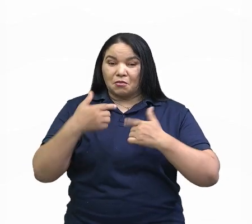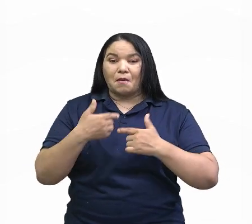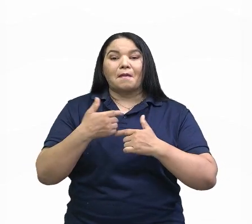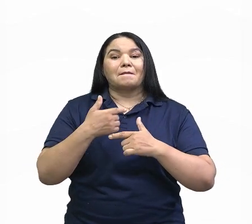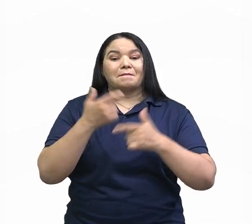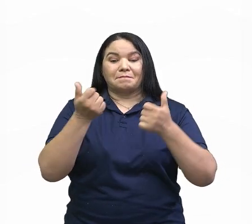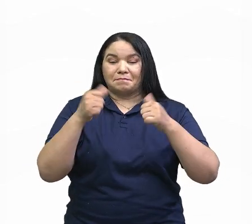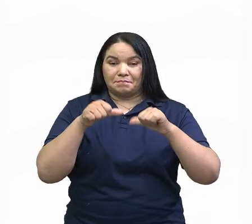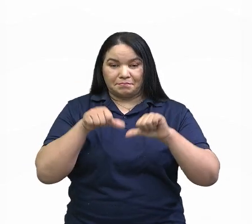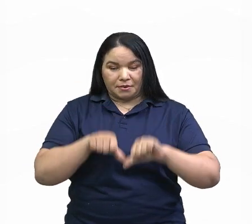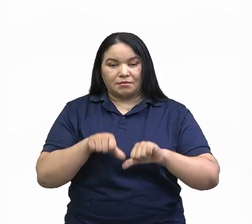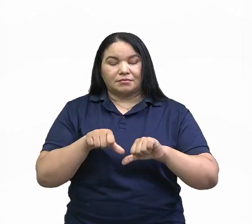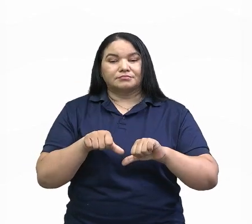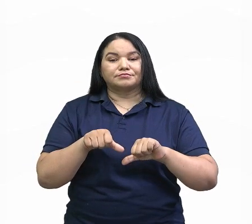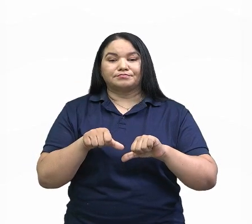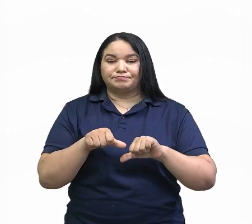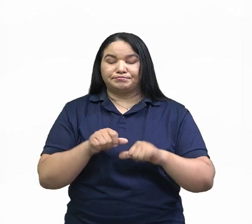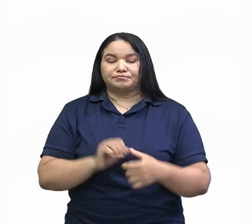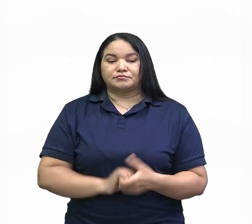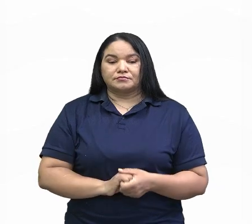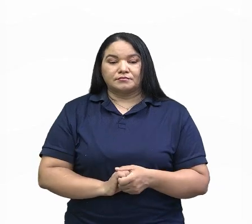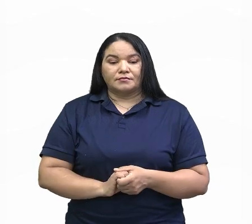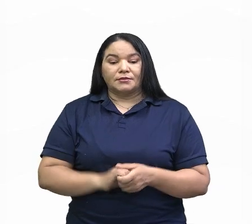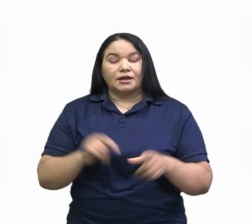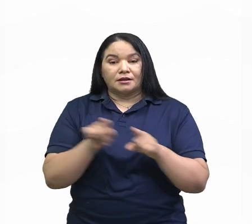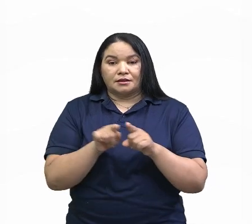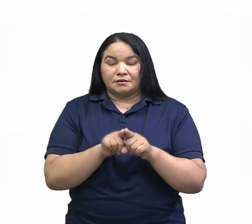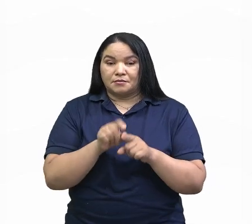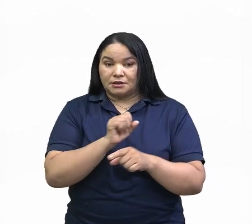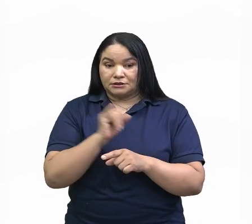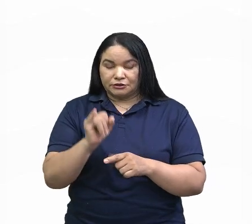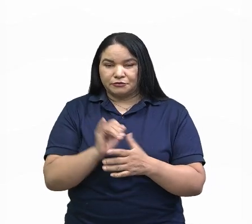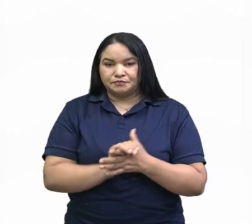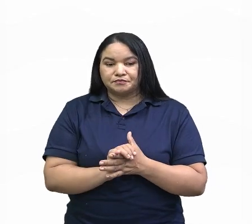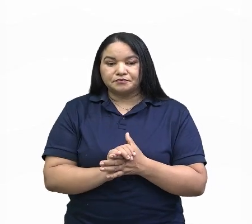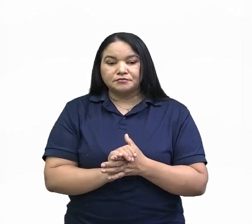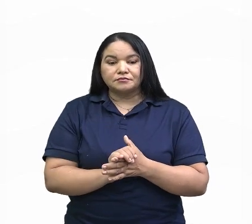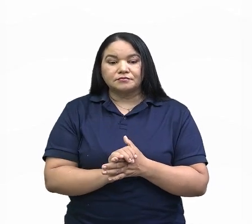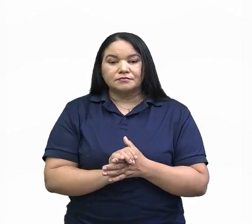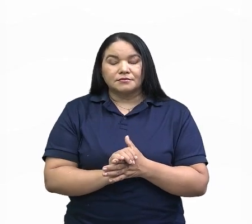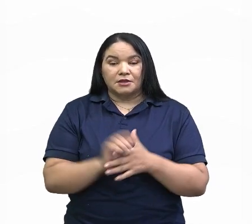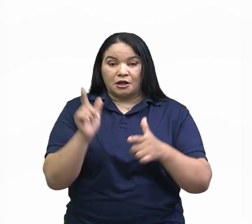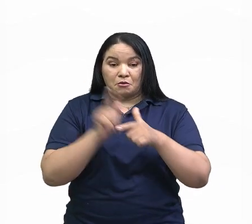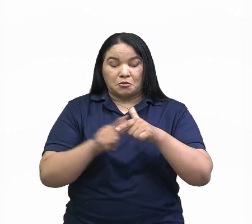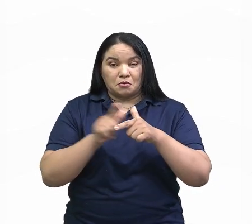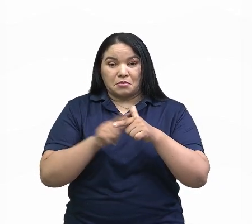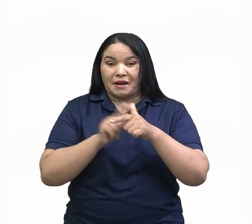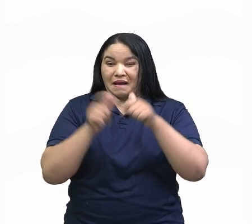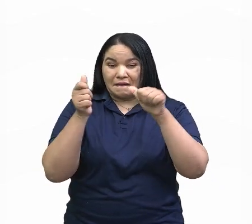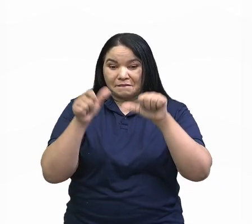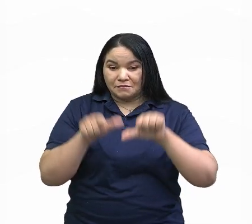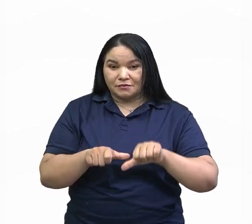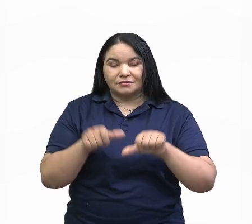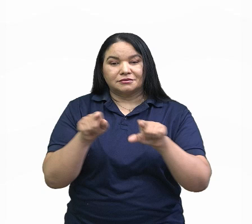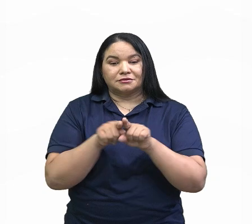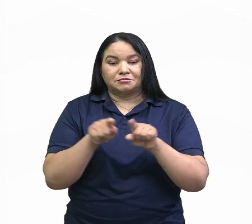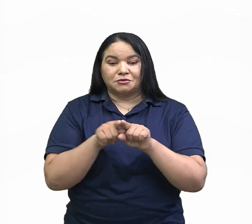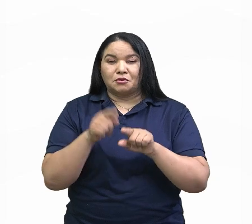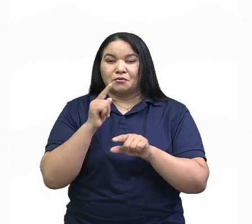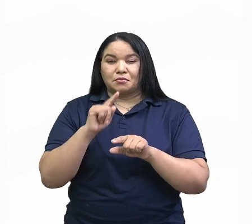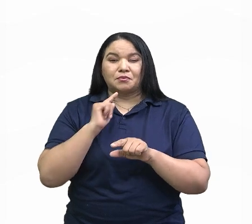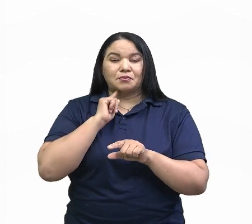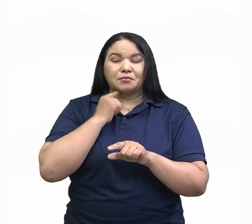situação ali para aquelas pessoas. Em casos mais graves, na outra imagem a gente observa a poluição